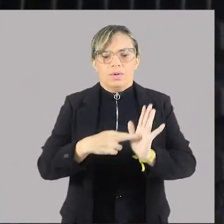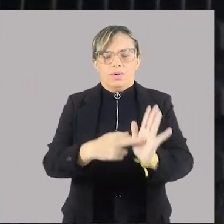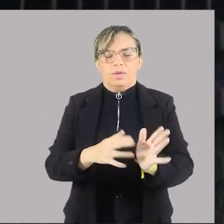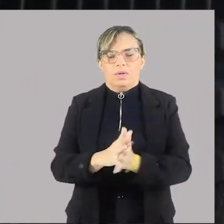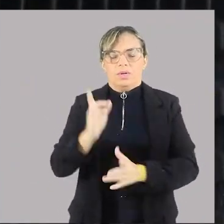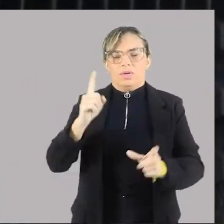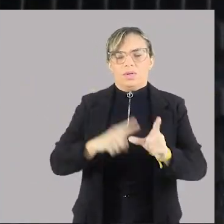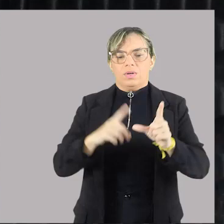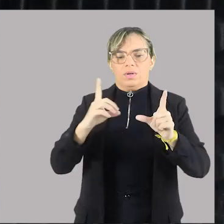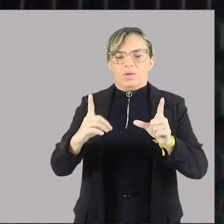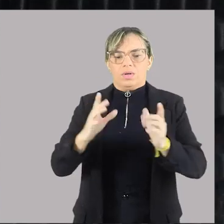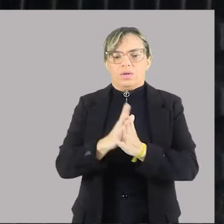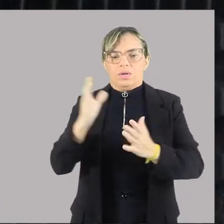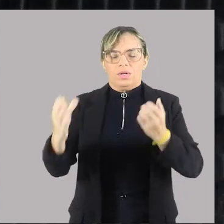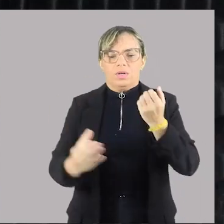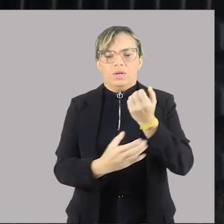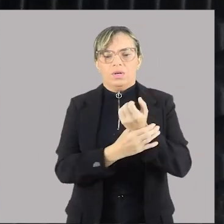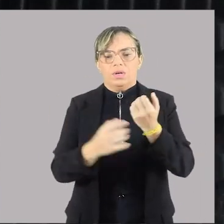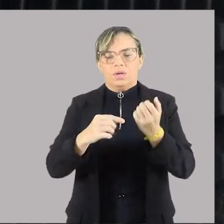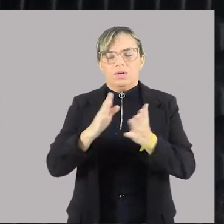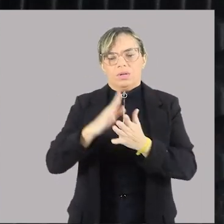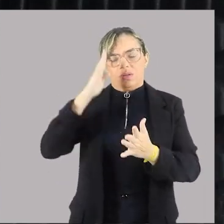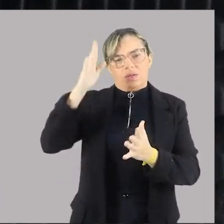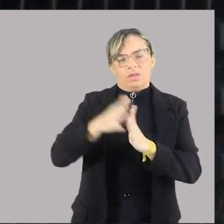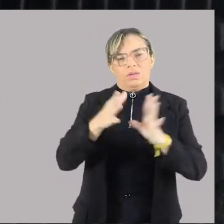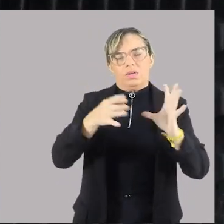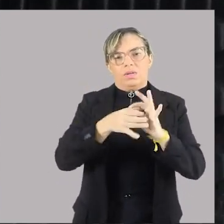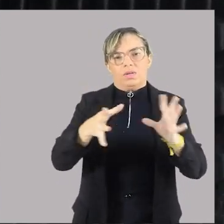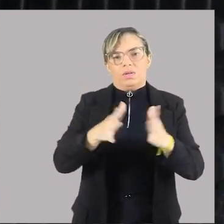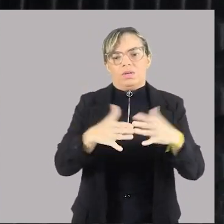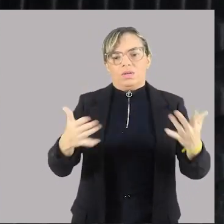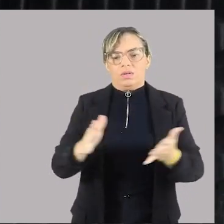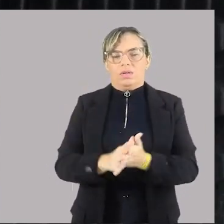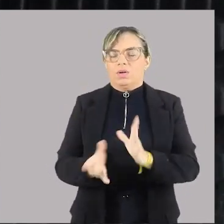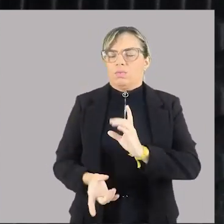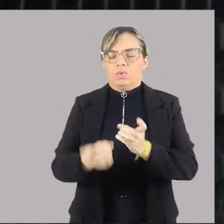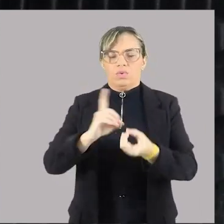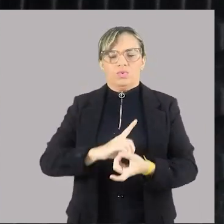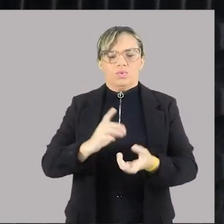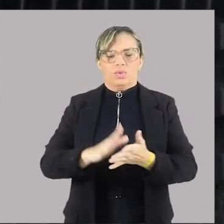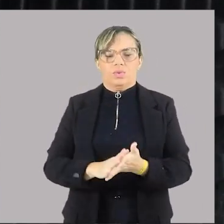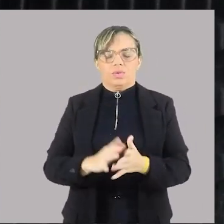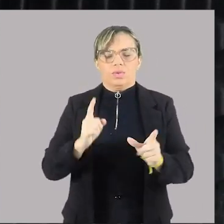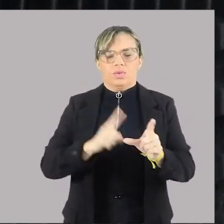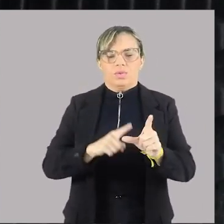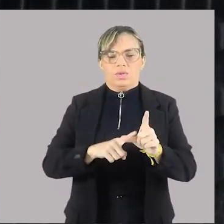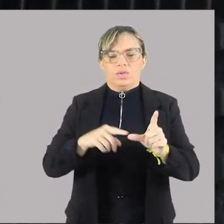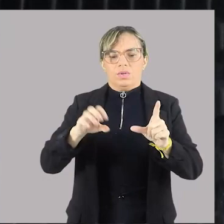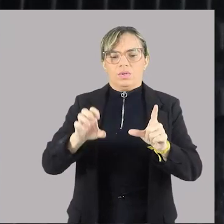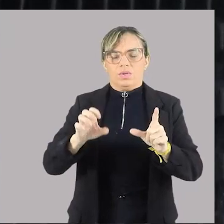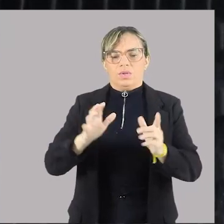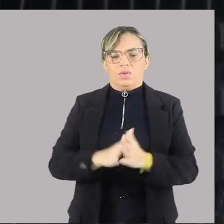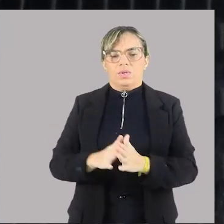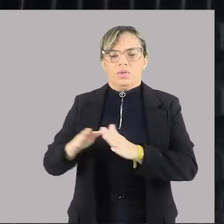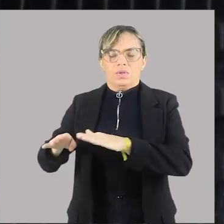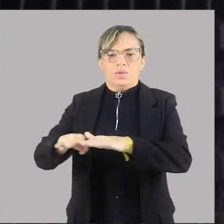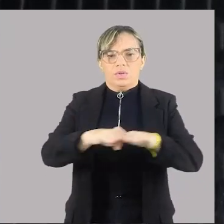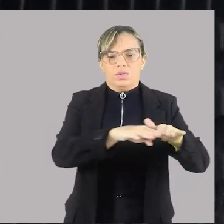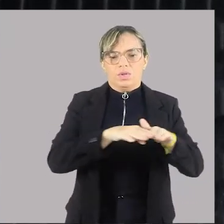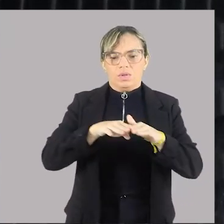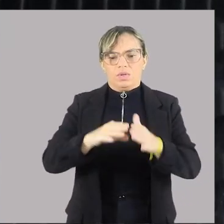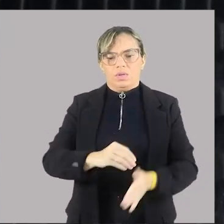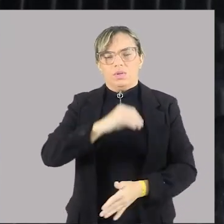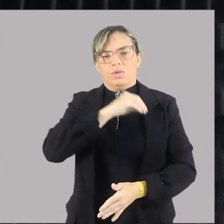Assegurar os princípios liberais? Pelo contrário, isso aqui é um autoritarismo. é unificar os salários profissionais,